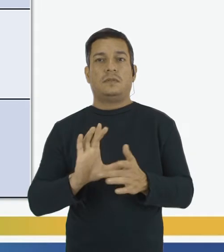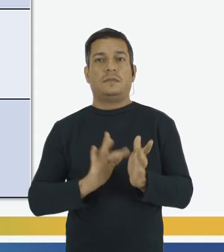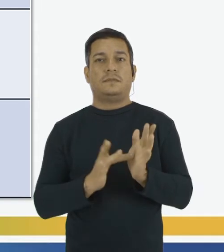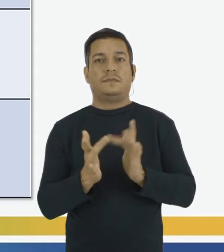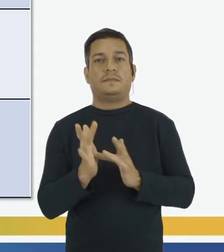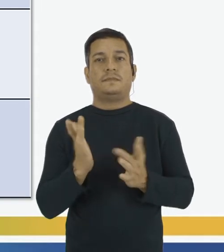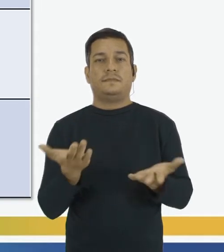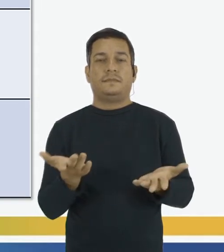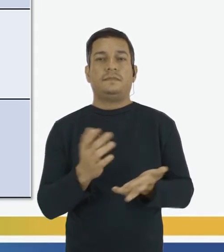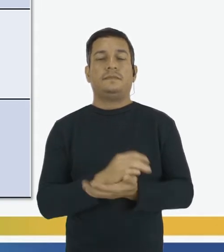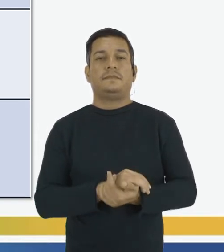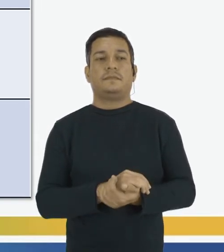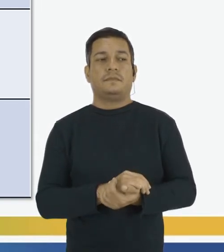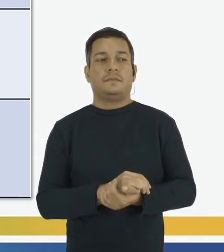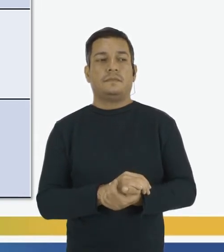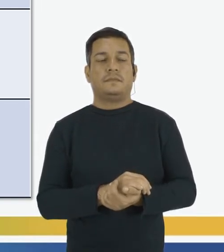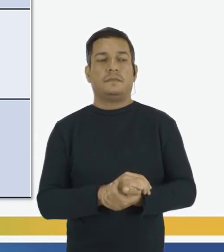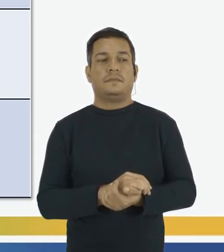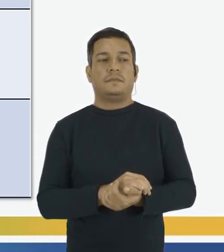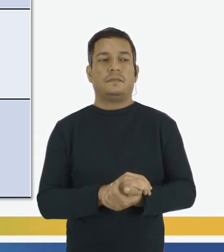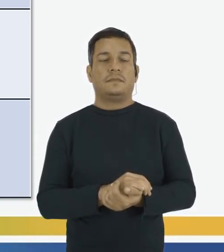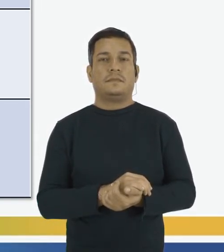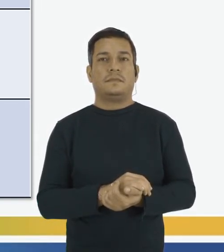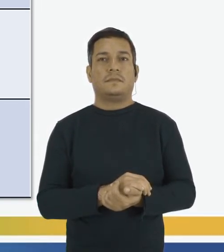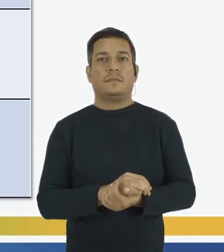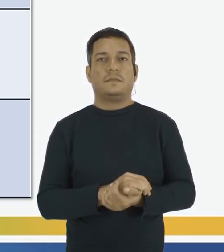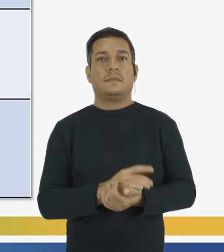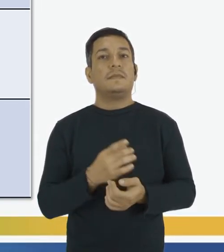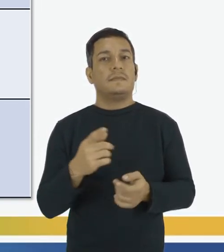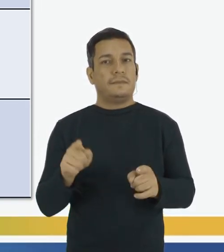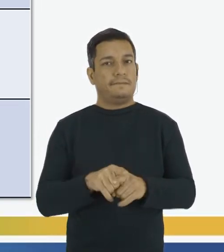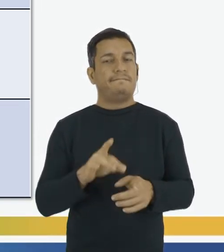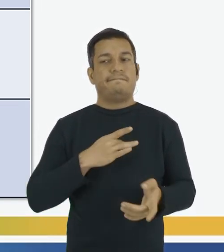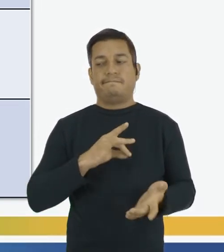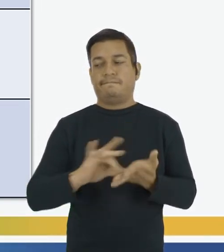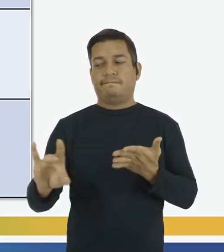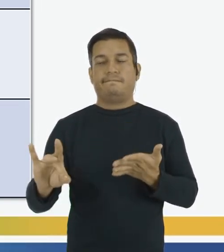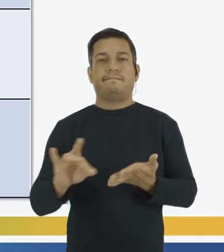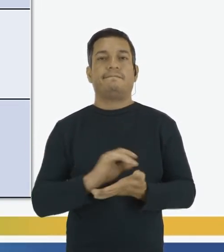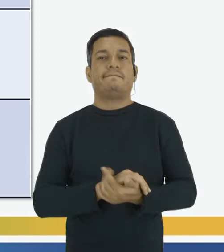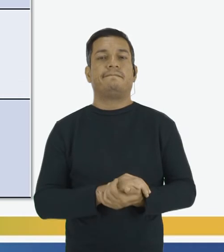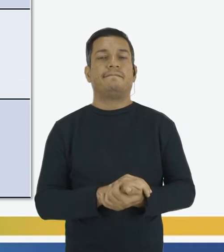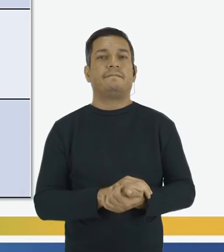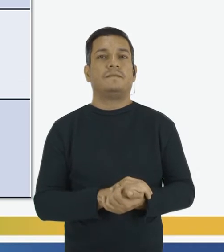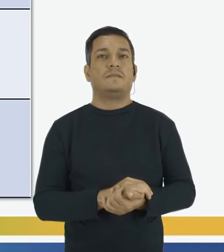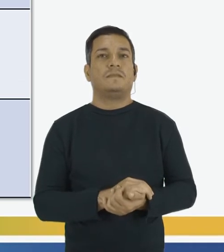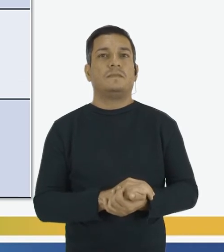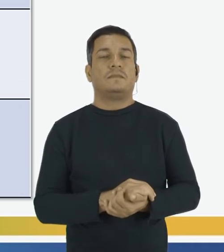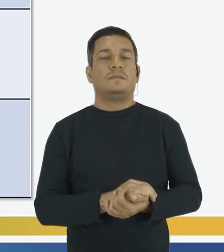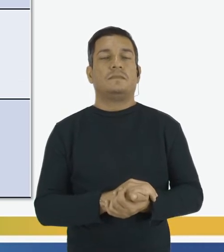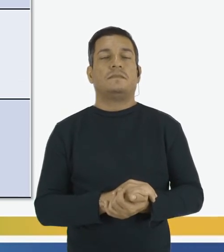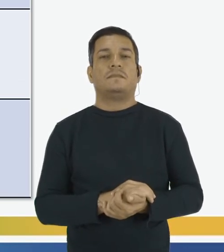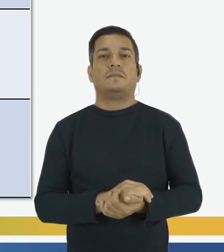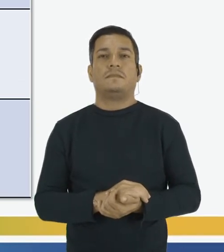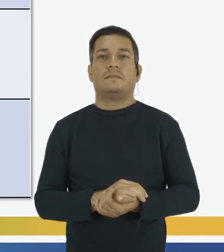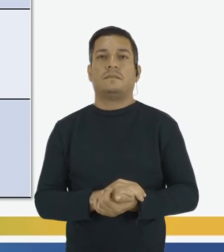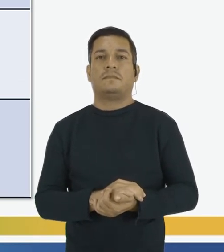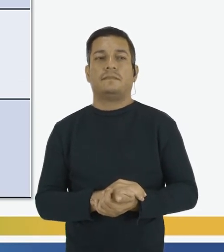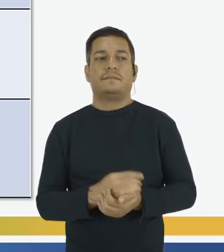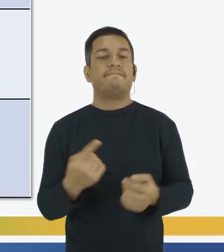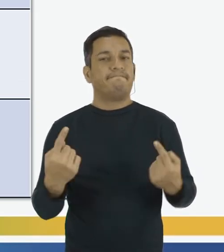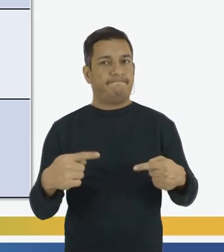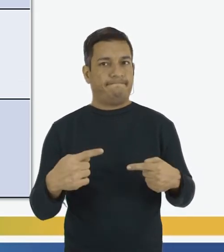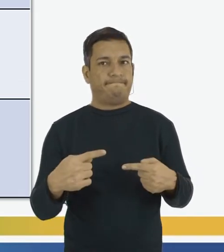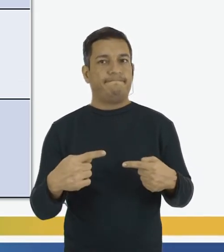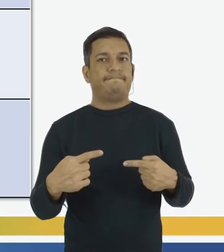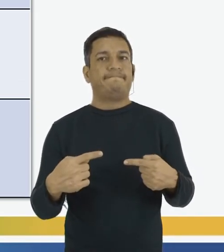antes de Cristo, que se dizia olho por olho, dente por dente, ou seja, tinha que pagar na mesma